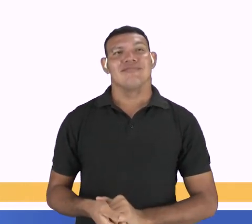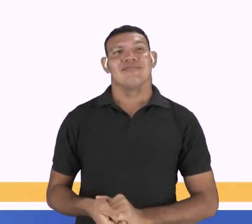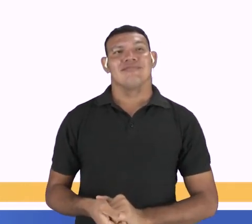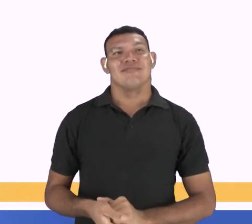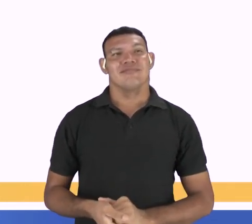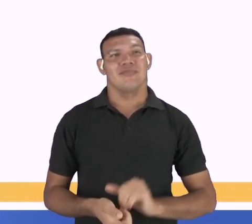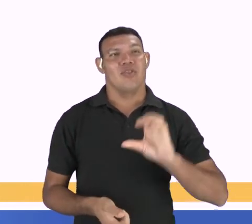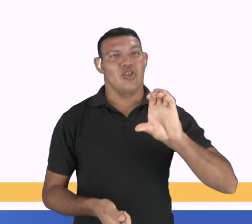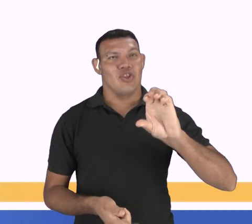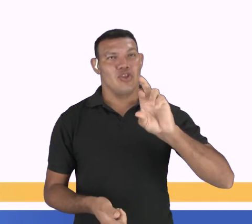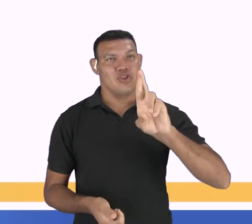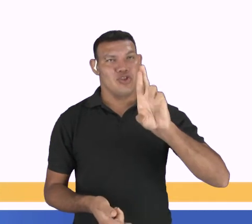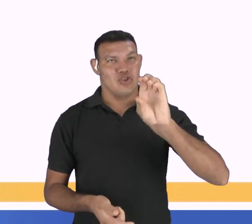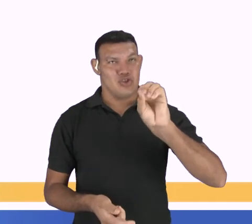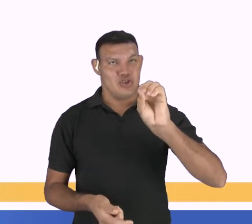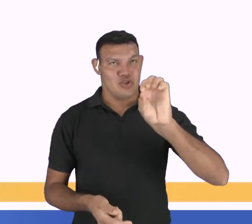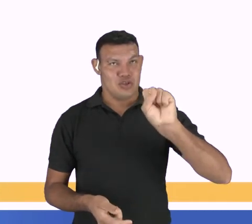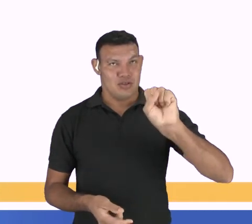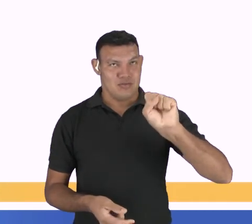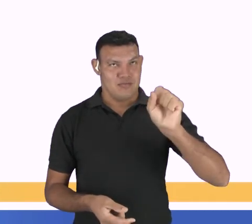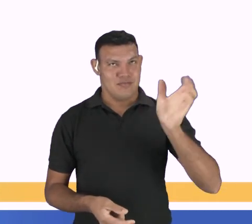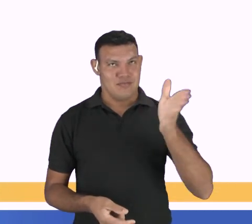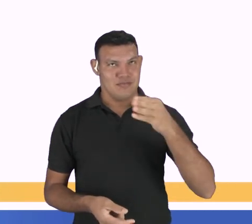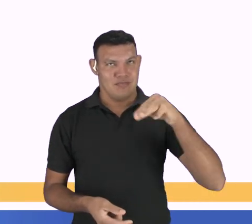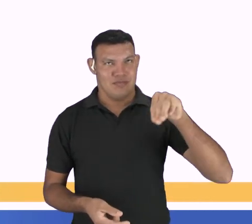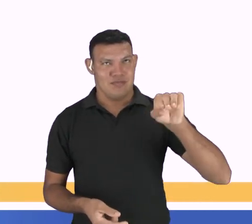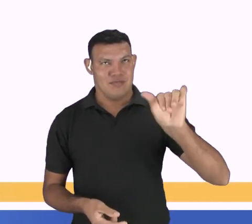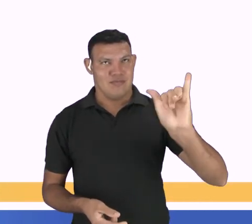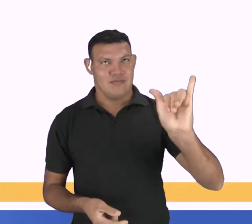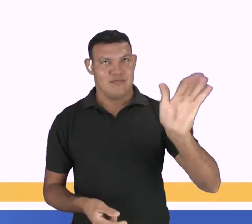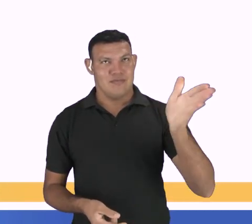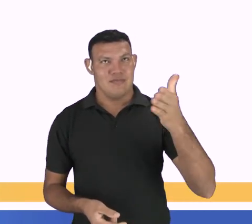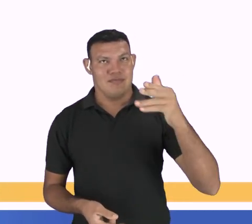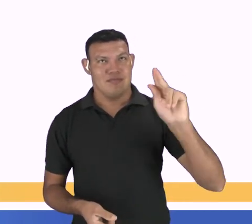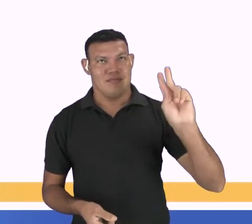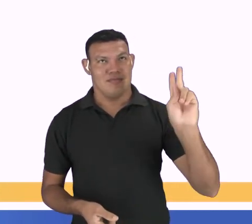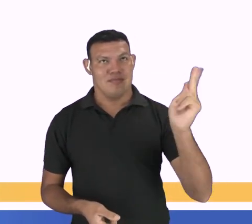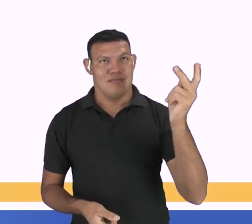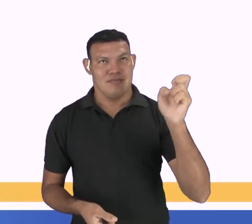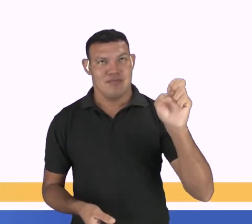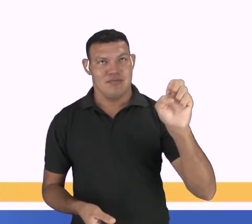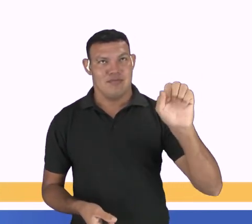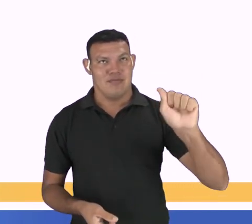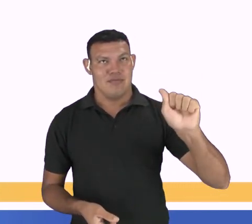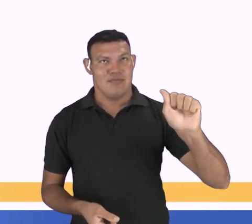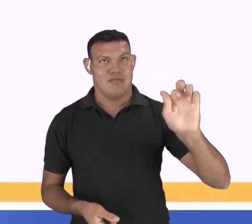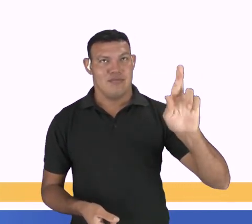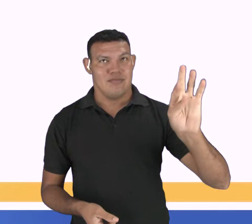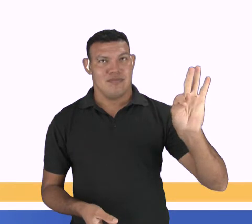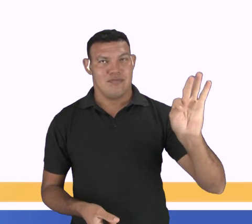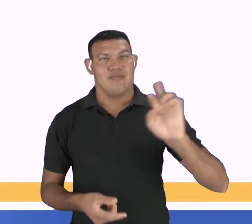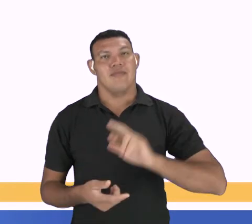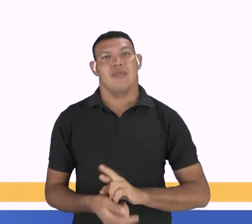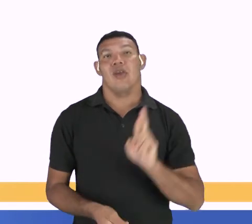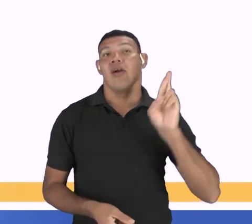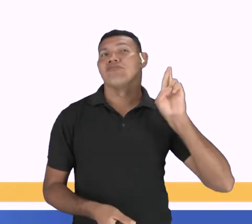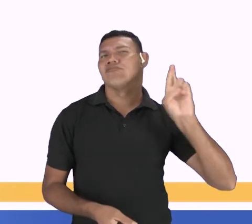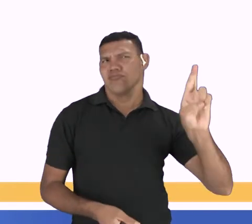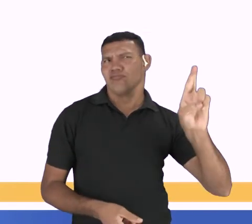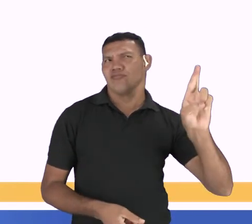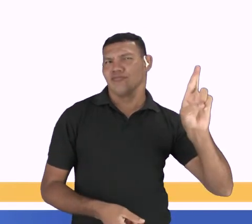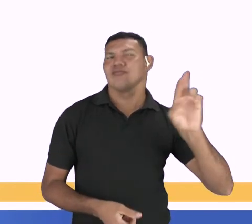Cross my heart. Sentido literal, cross, cruzar, fazer um X,